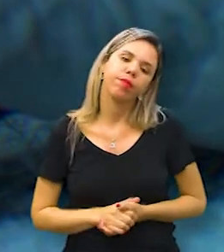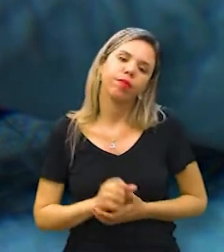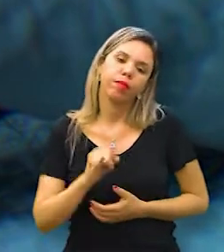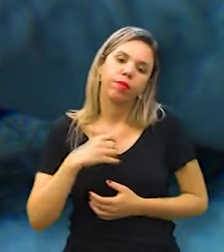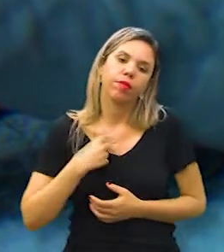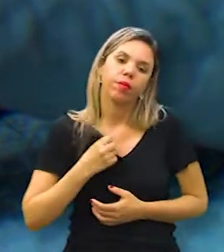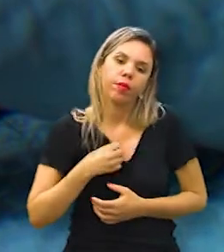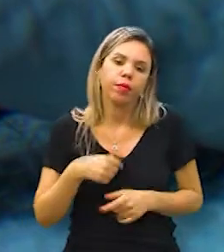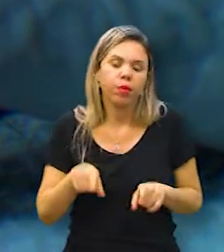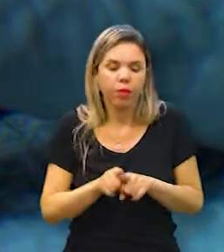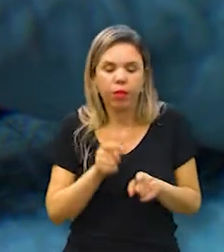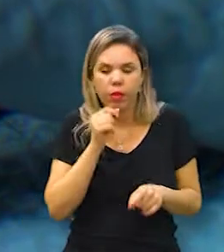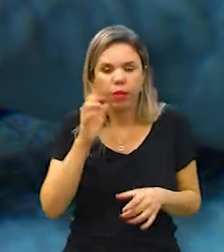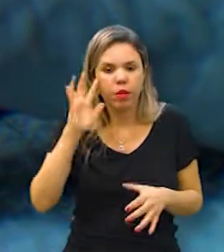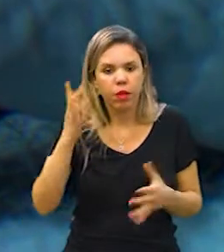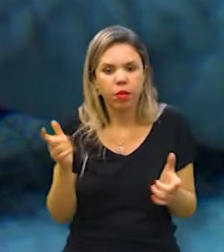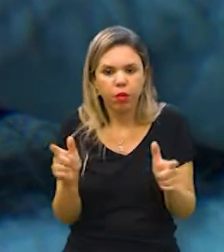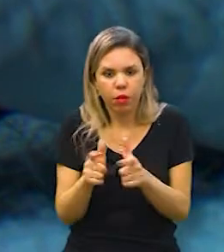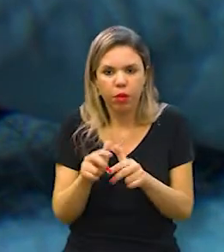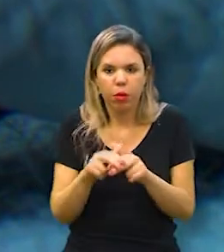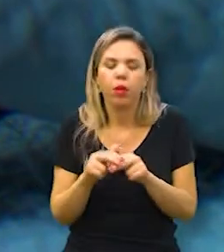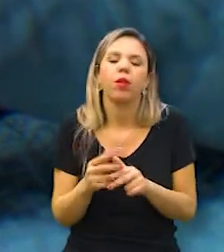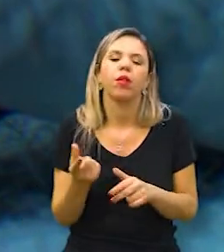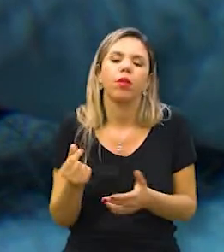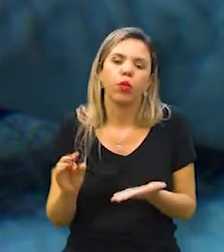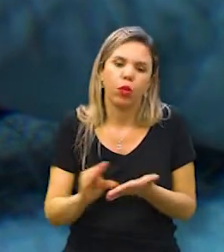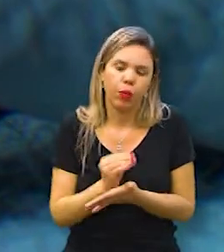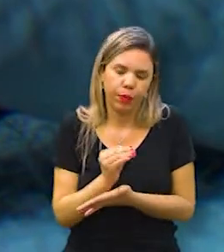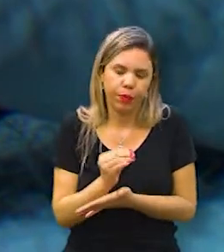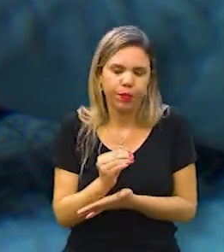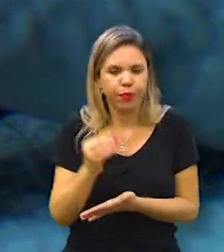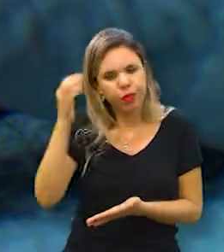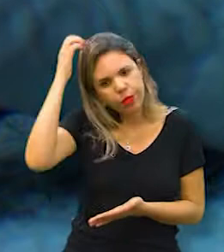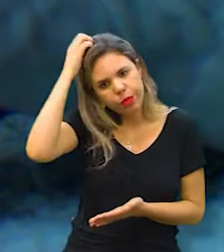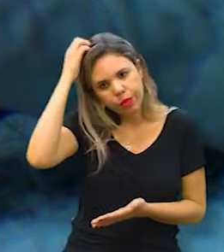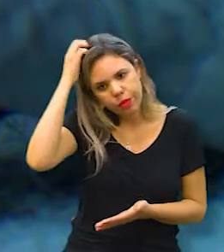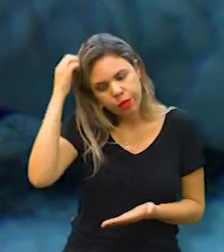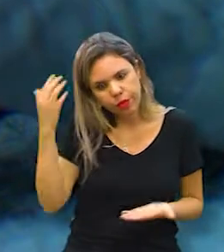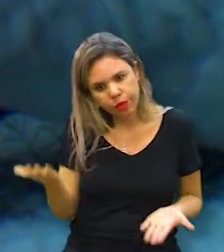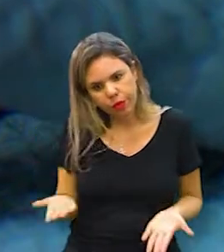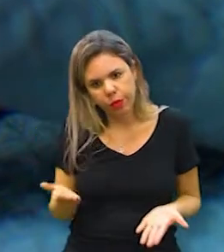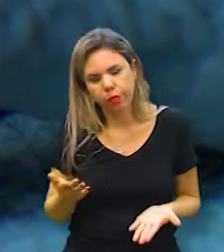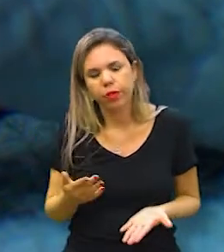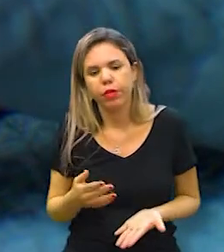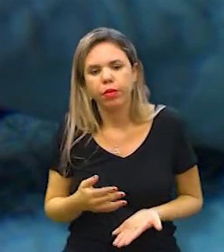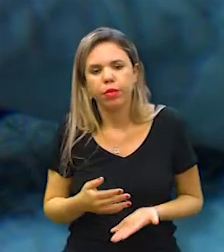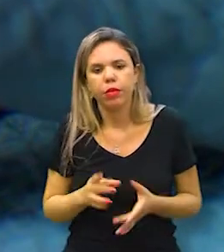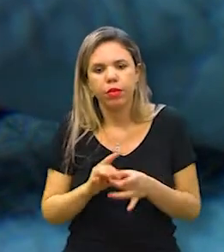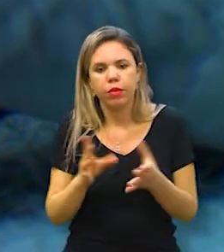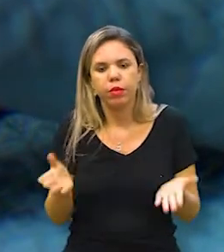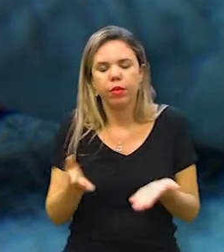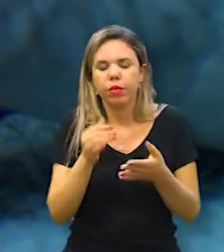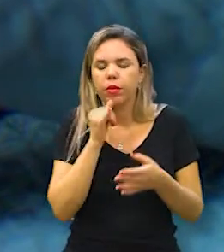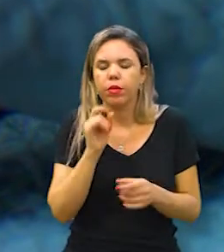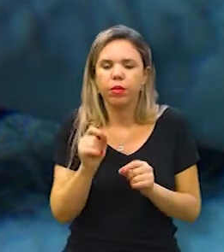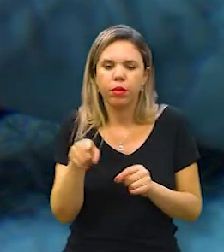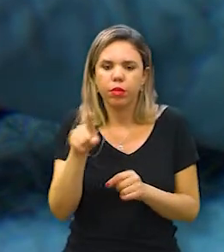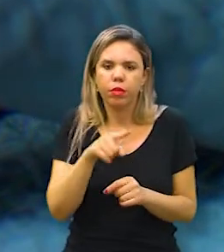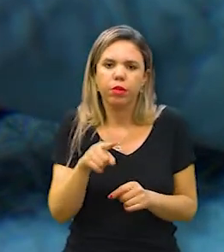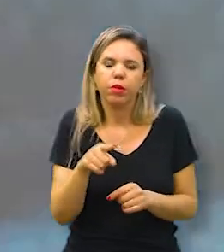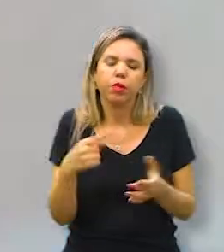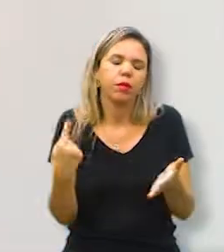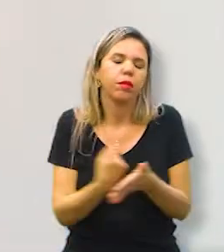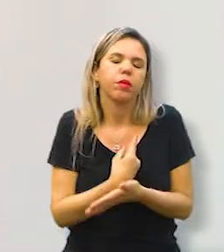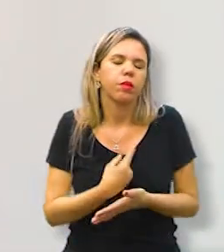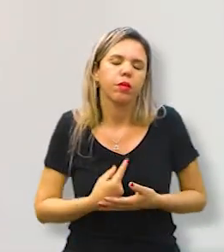em consequência da redução da verba que isso trouxe. A gente sonha em poder... Se você me